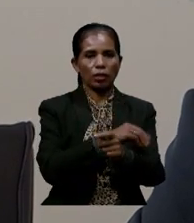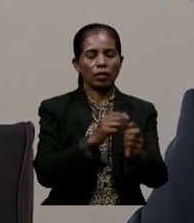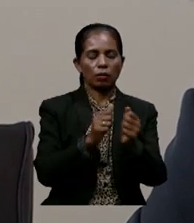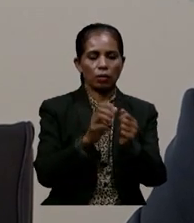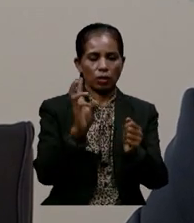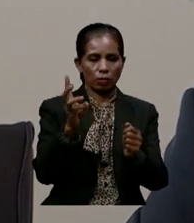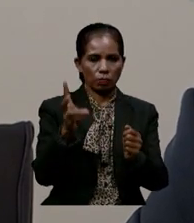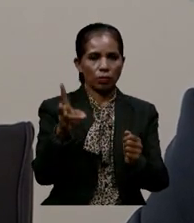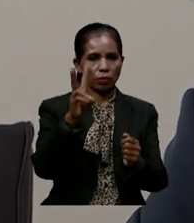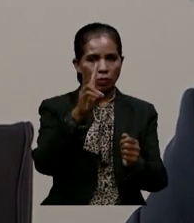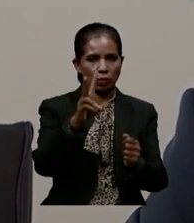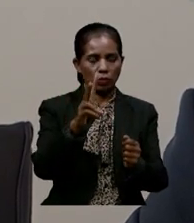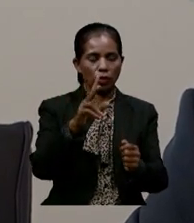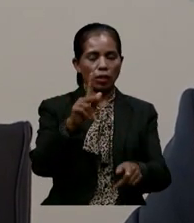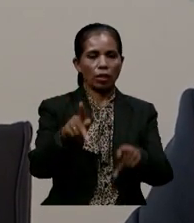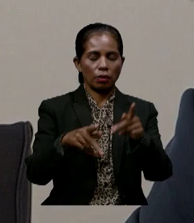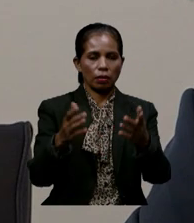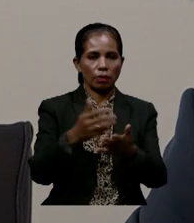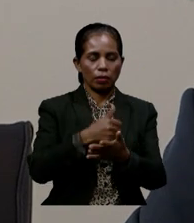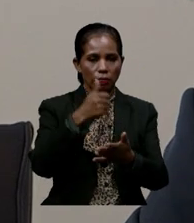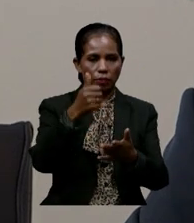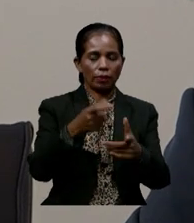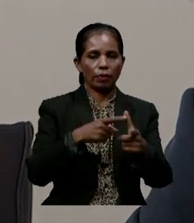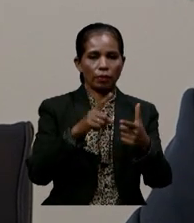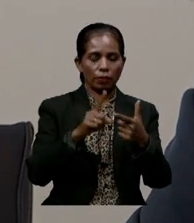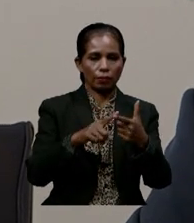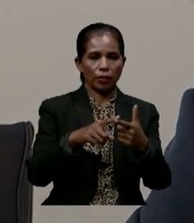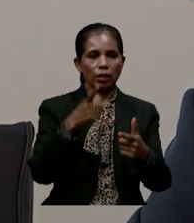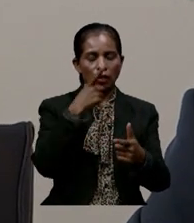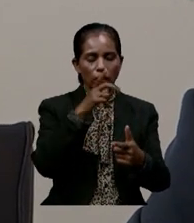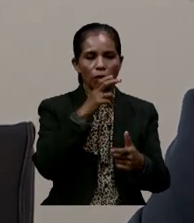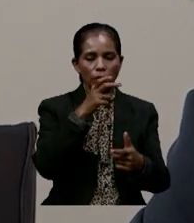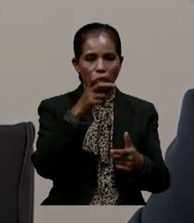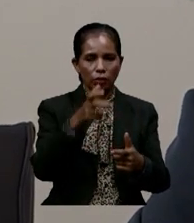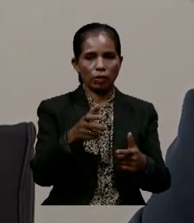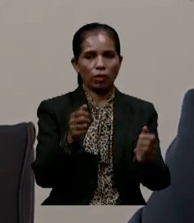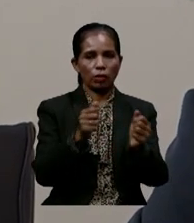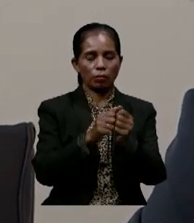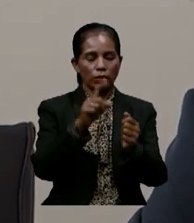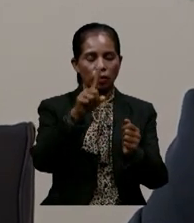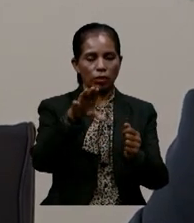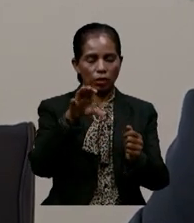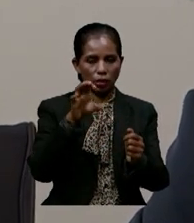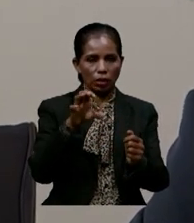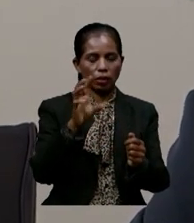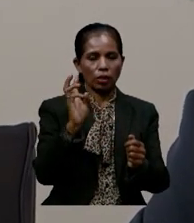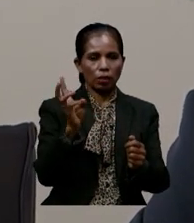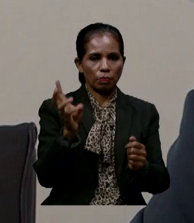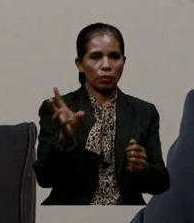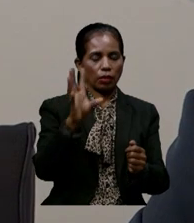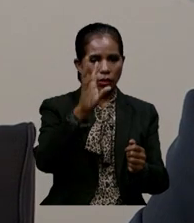62 candidatos, na passa. Língua portuguesa, e 106 candidatos, na